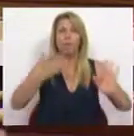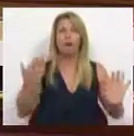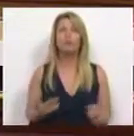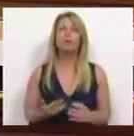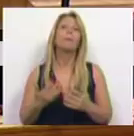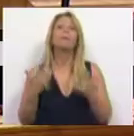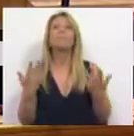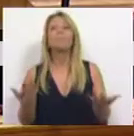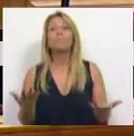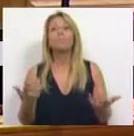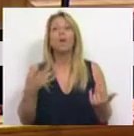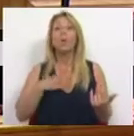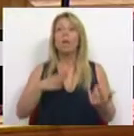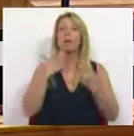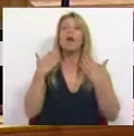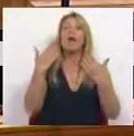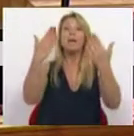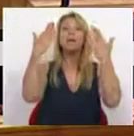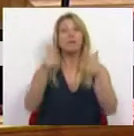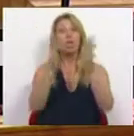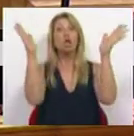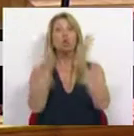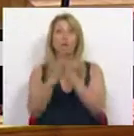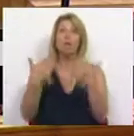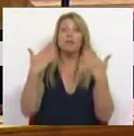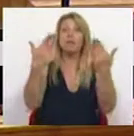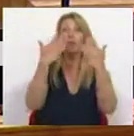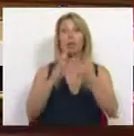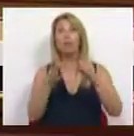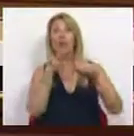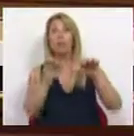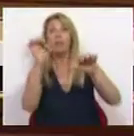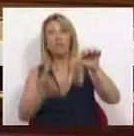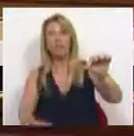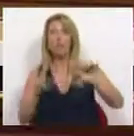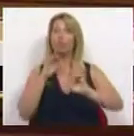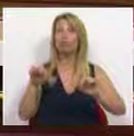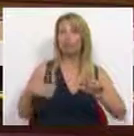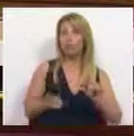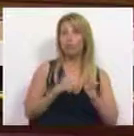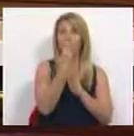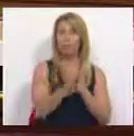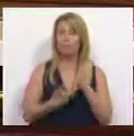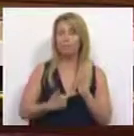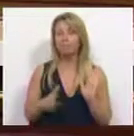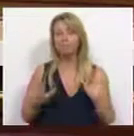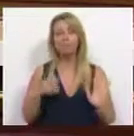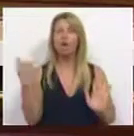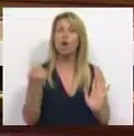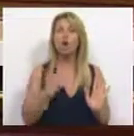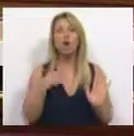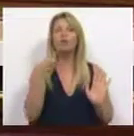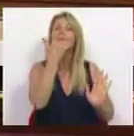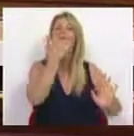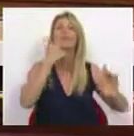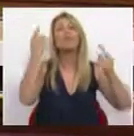as saudações que todas as intervenções fizeram a esta interpelação dos Verdes. Mas nós não ficamos satisfeitos só com as saudações,